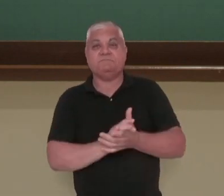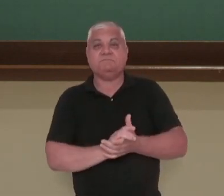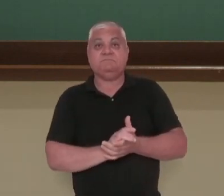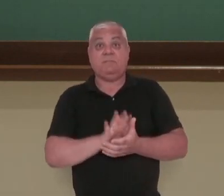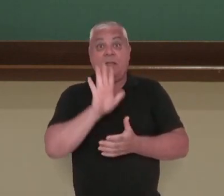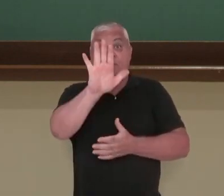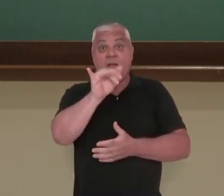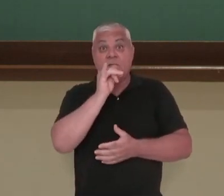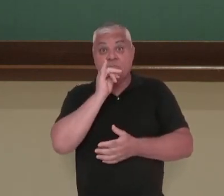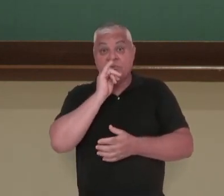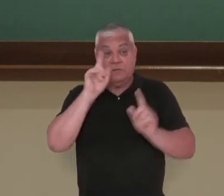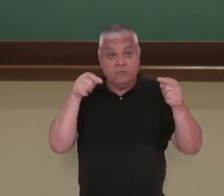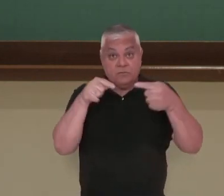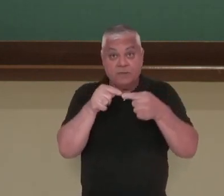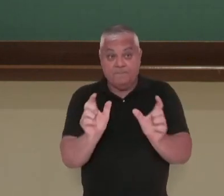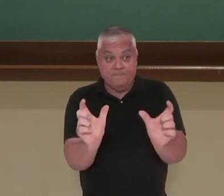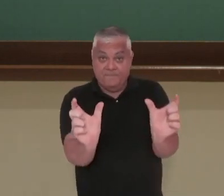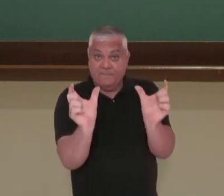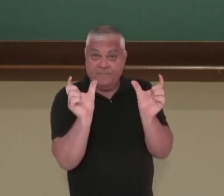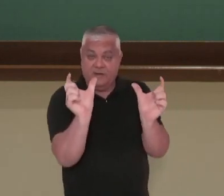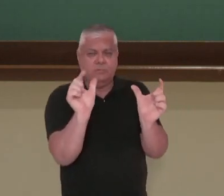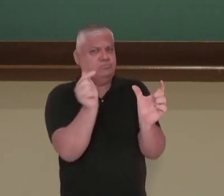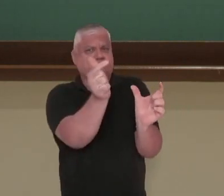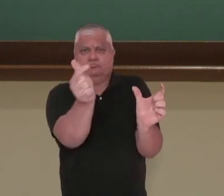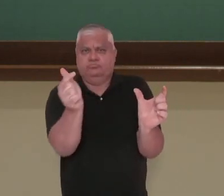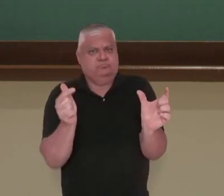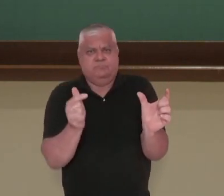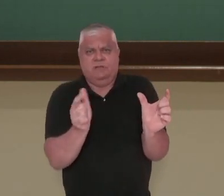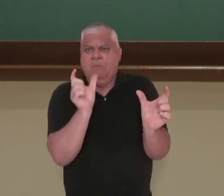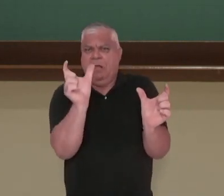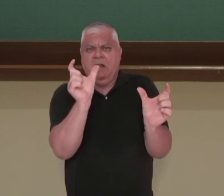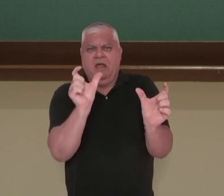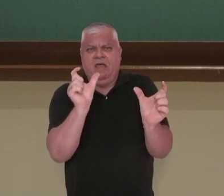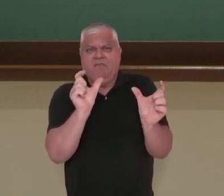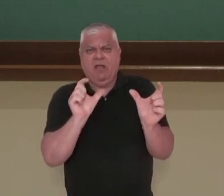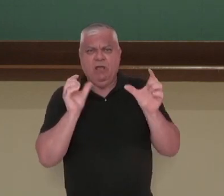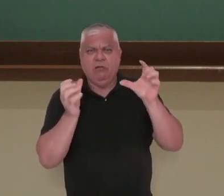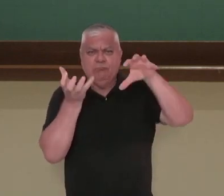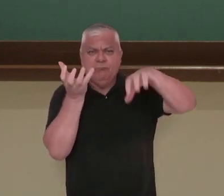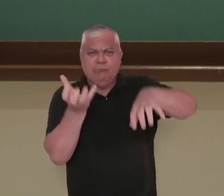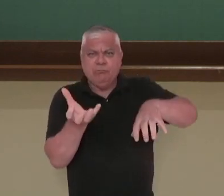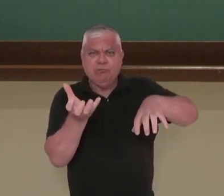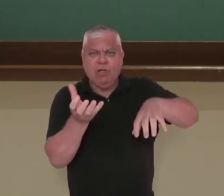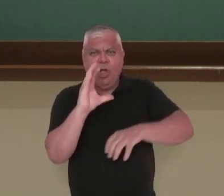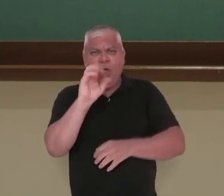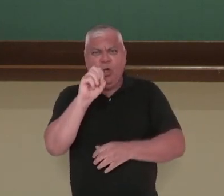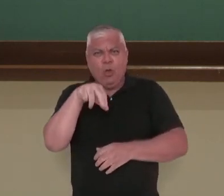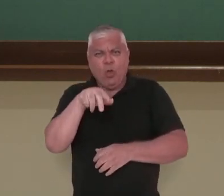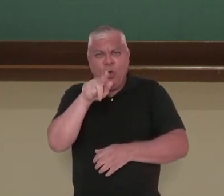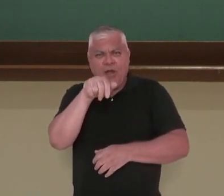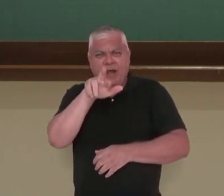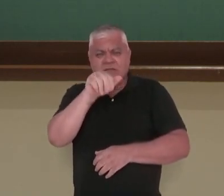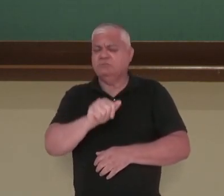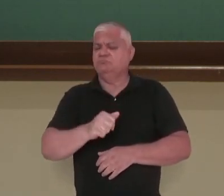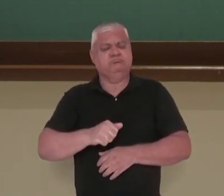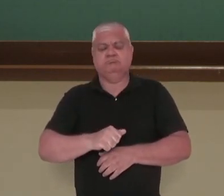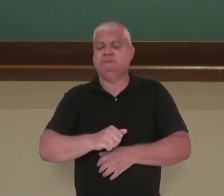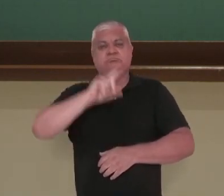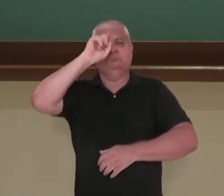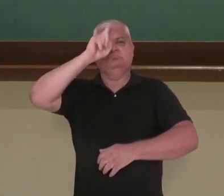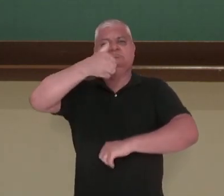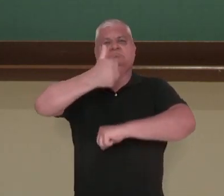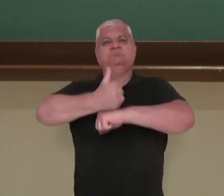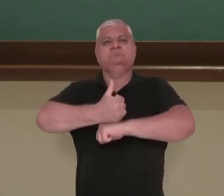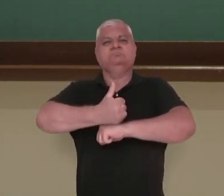foi associada essa palavra, não havia esses termos de Congresso, era a monarquia absolutista. Então, a lei era a vontade do